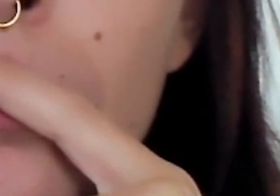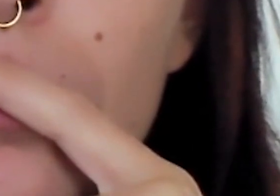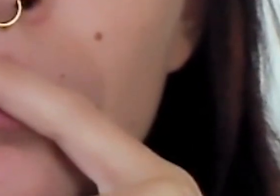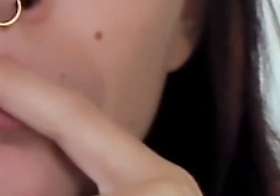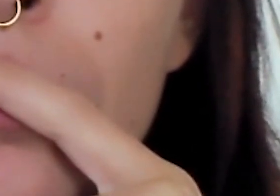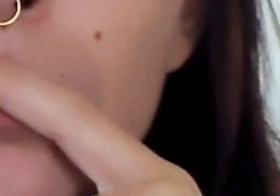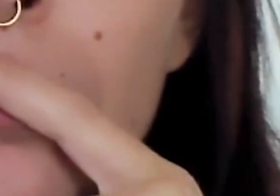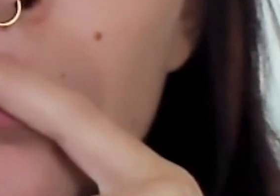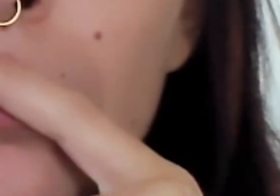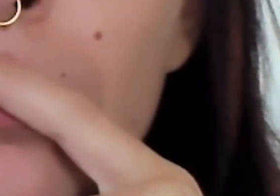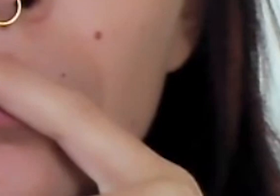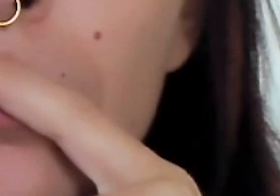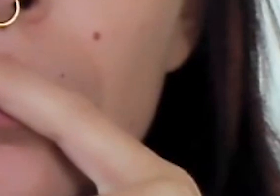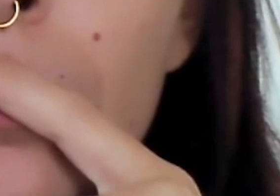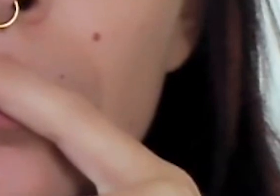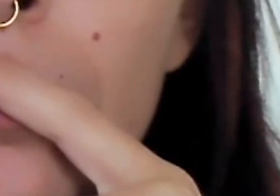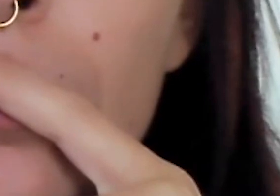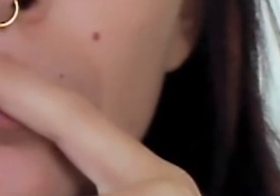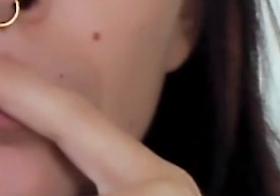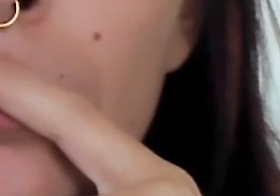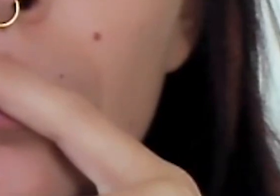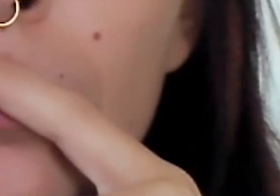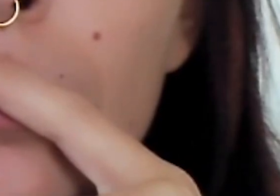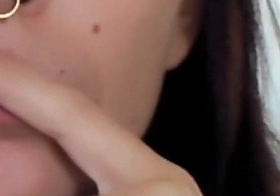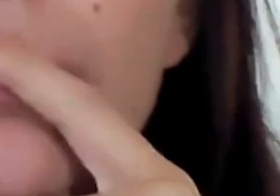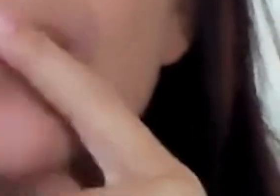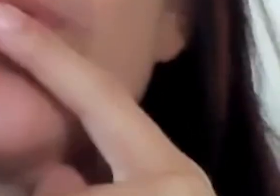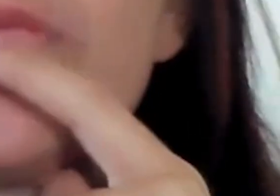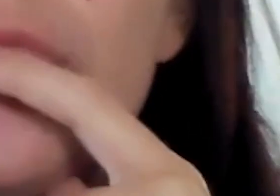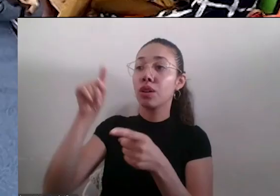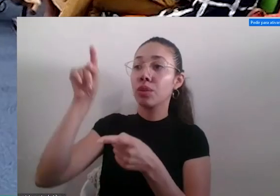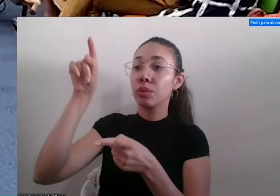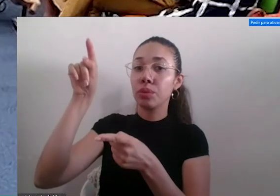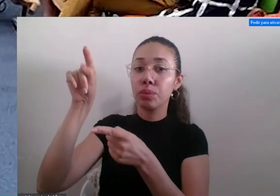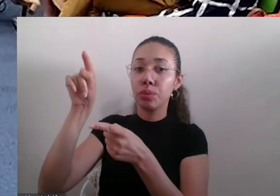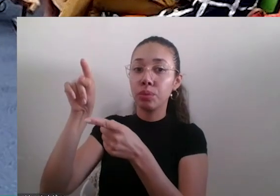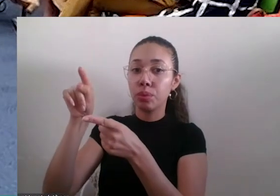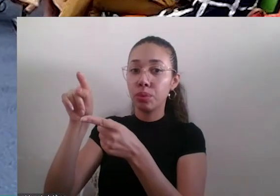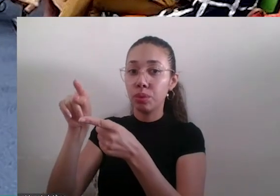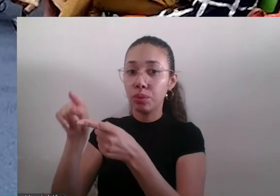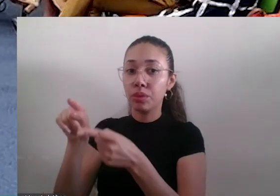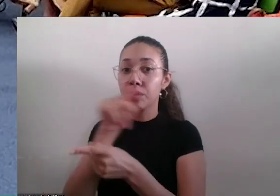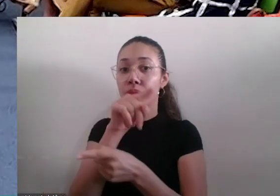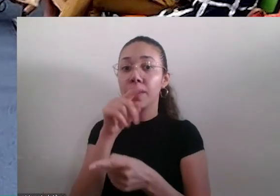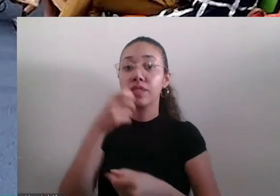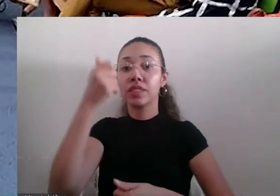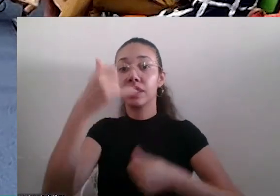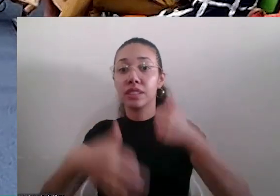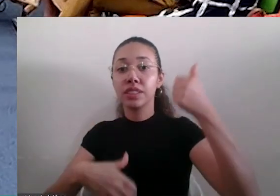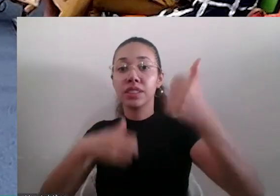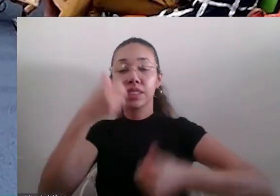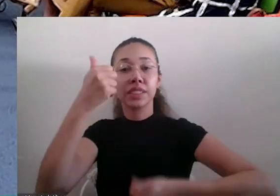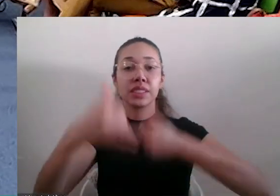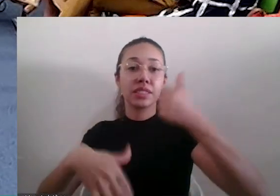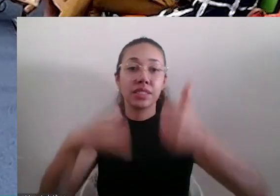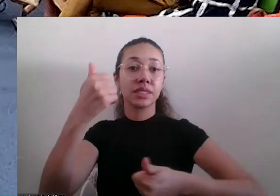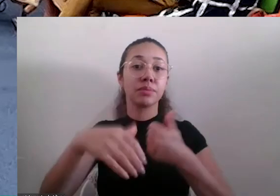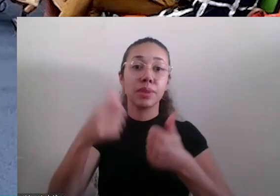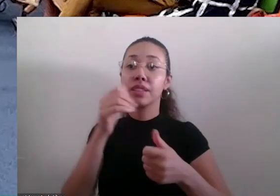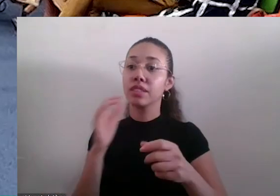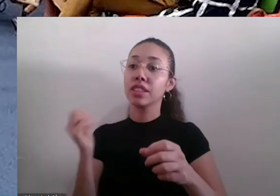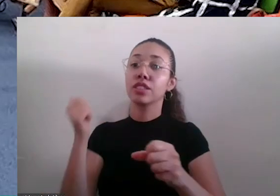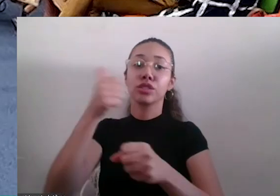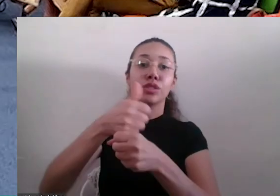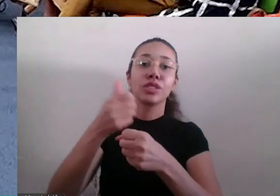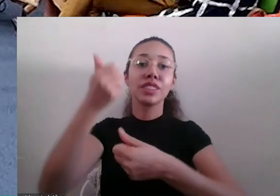frases e aí você vai diminuindo o volume do que a pessoa tá falando e entra você na locução explicando o que aquela pessoa falou aí depois volta a